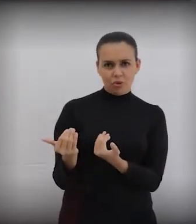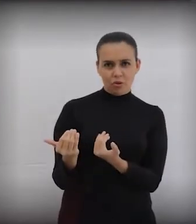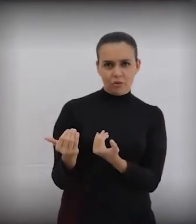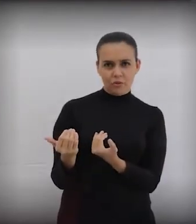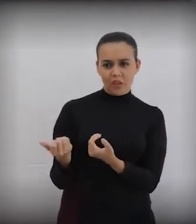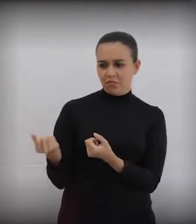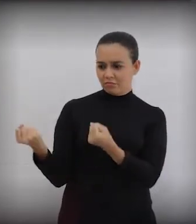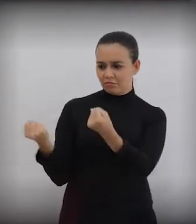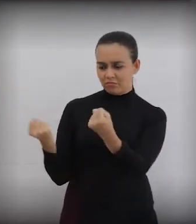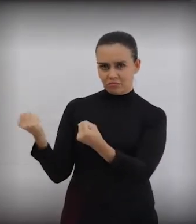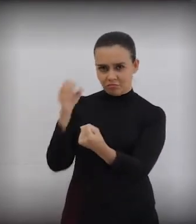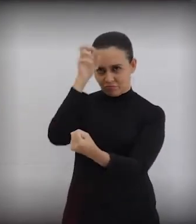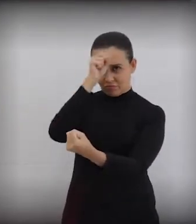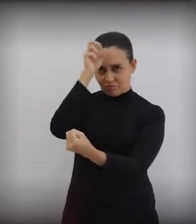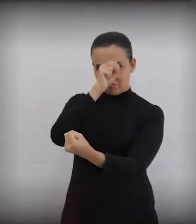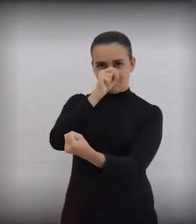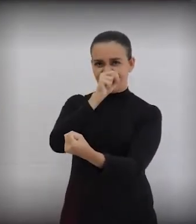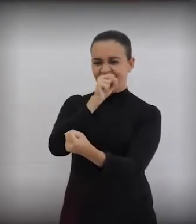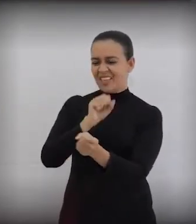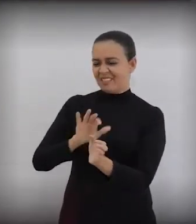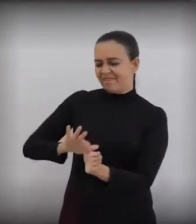querem dirigir um carro,